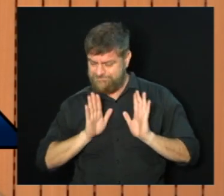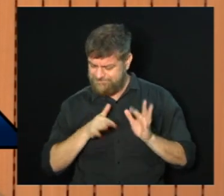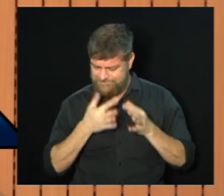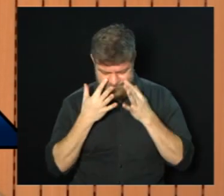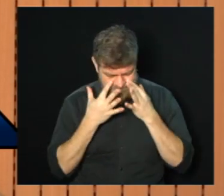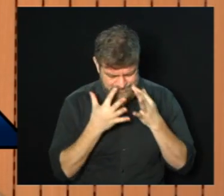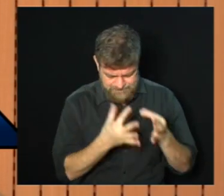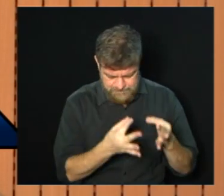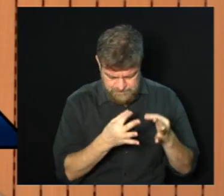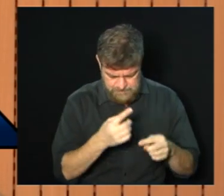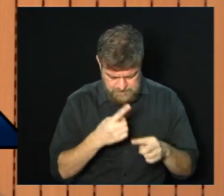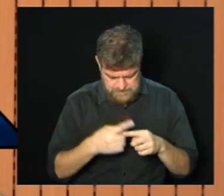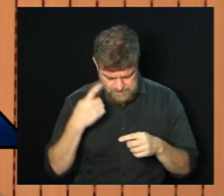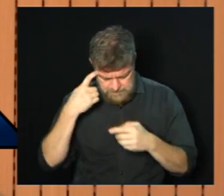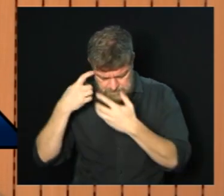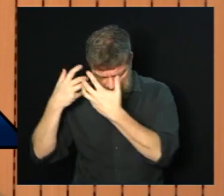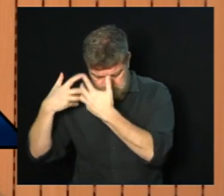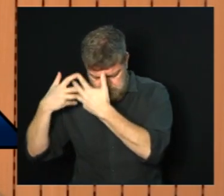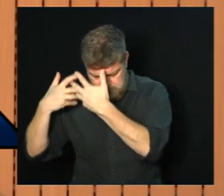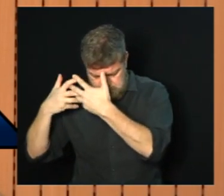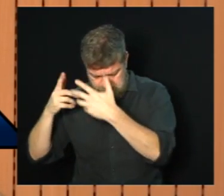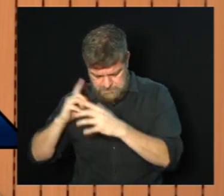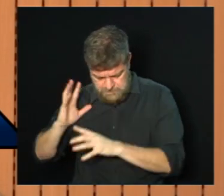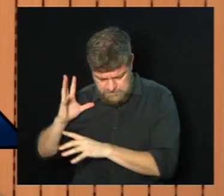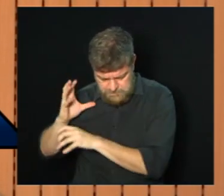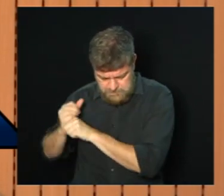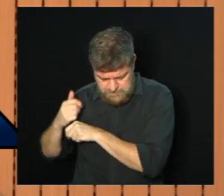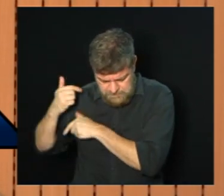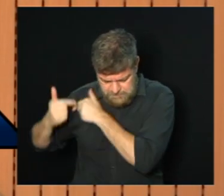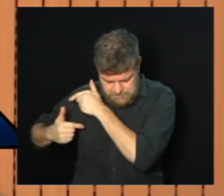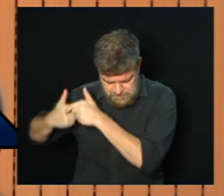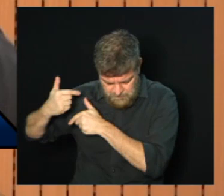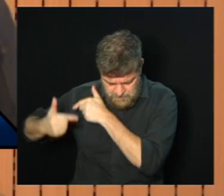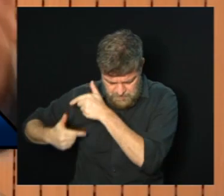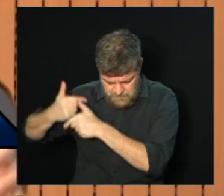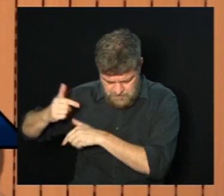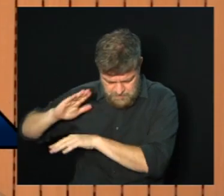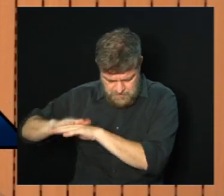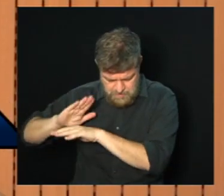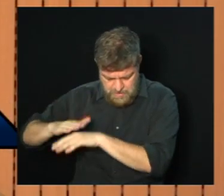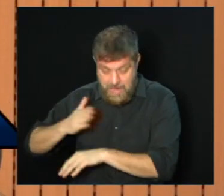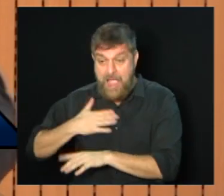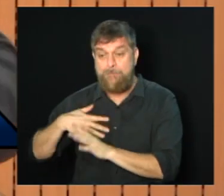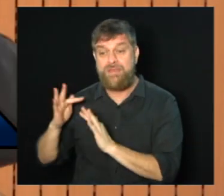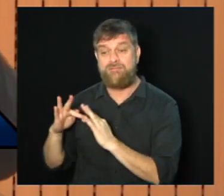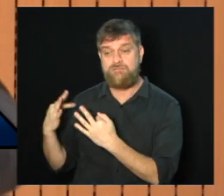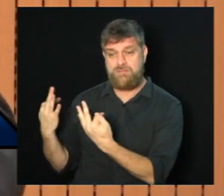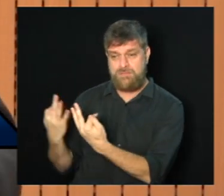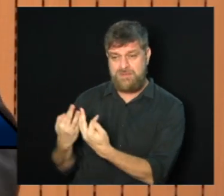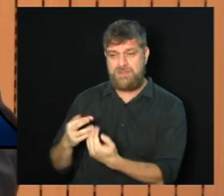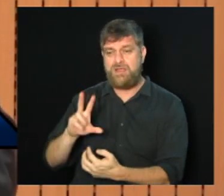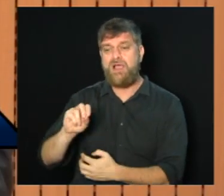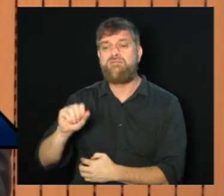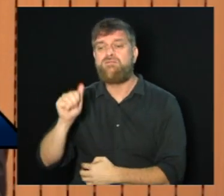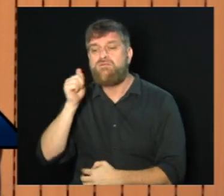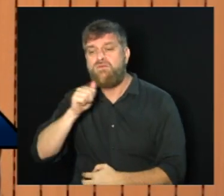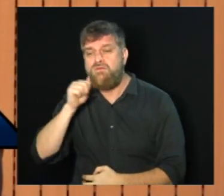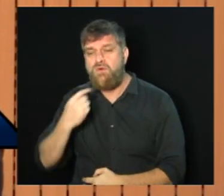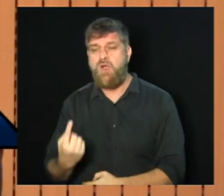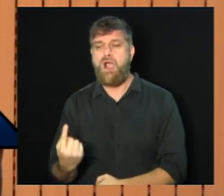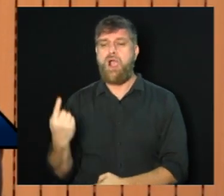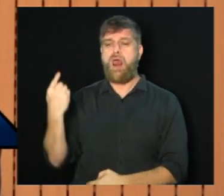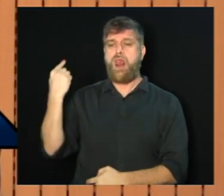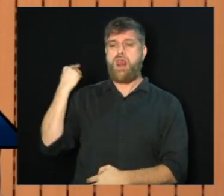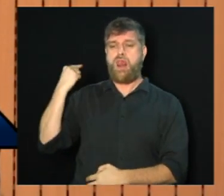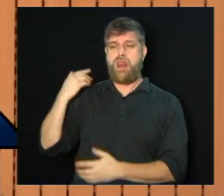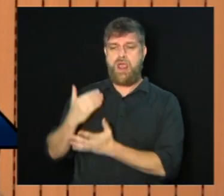que surgiu em razão de todo um trabalho que eu faço, que a minha família faz, que minha avó começou